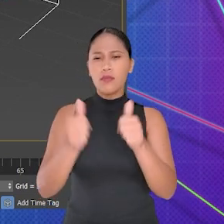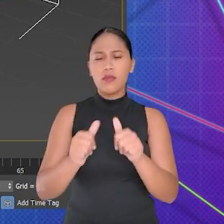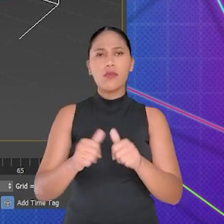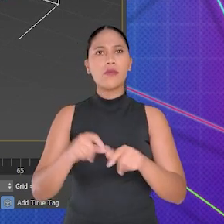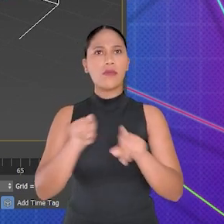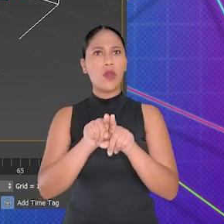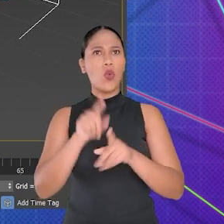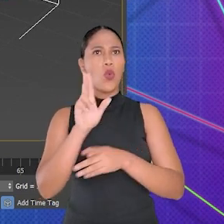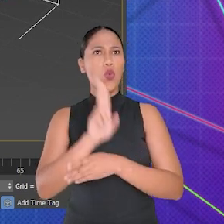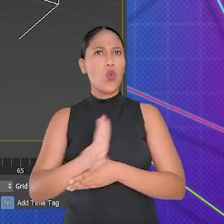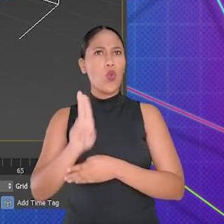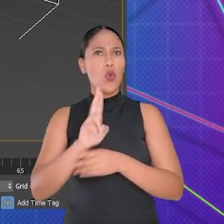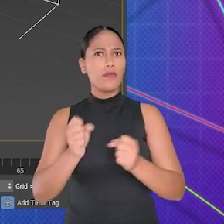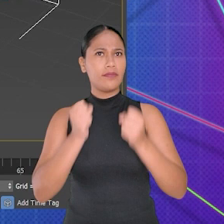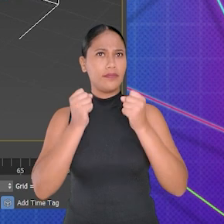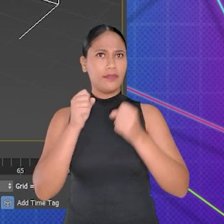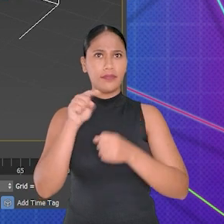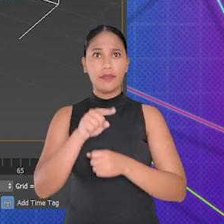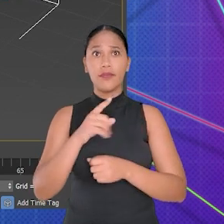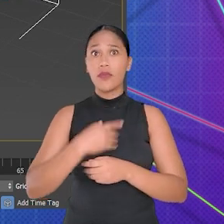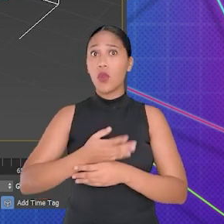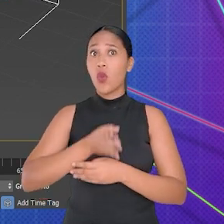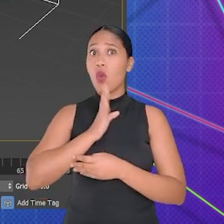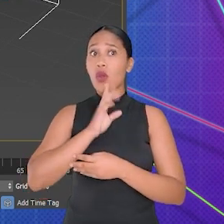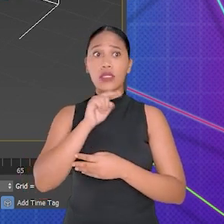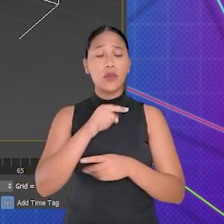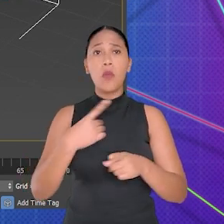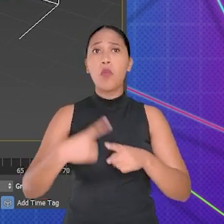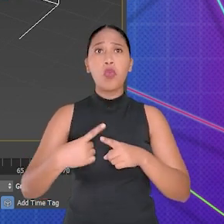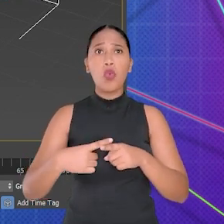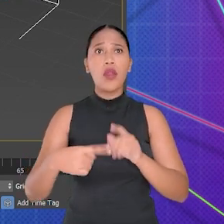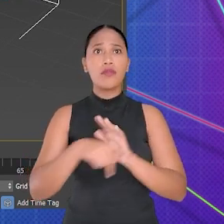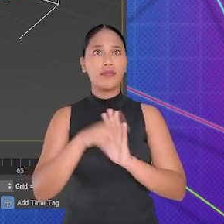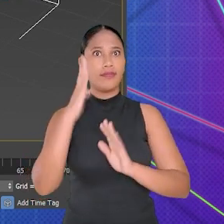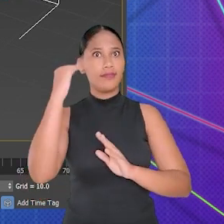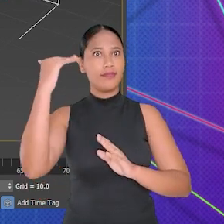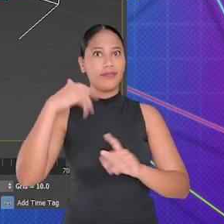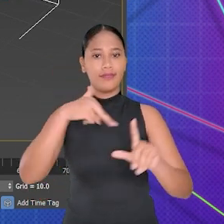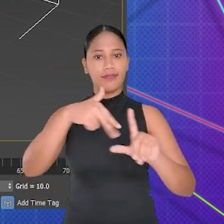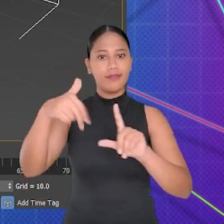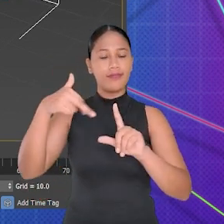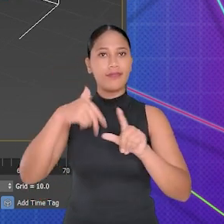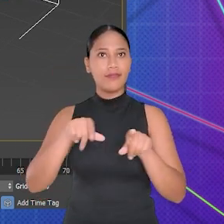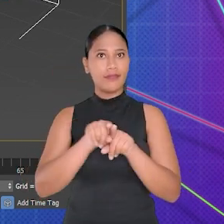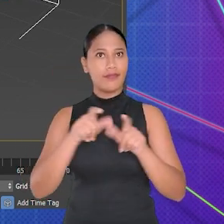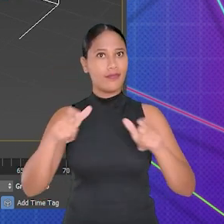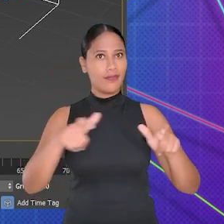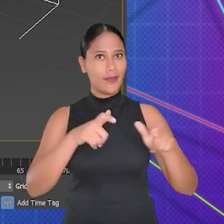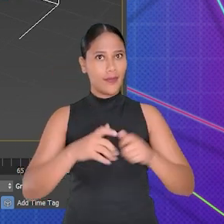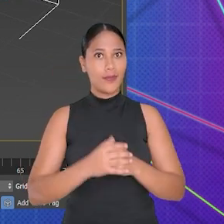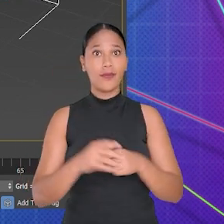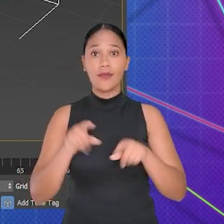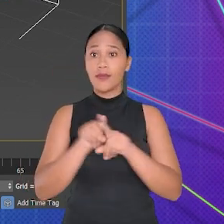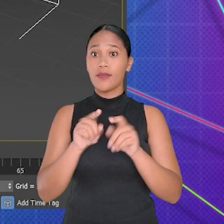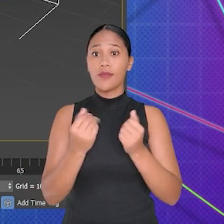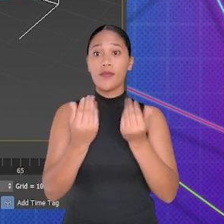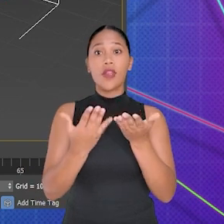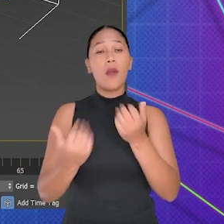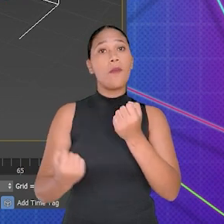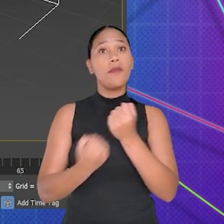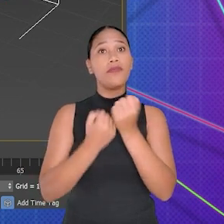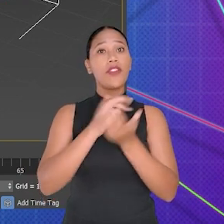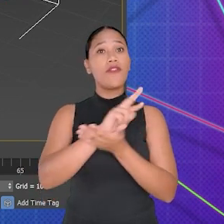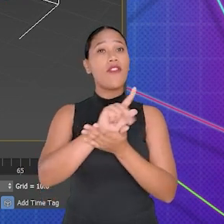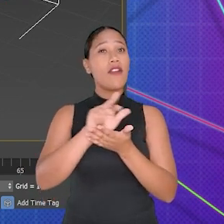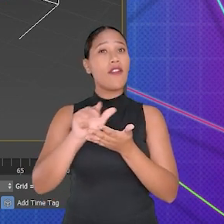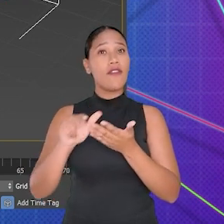3D amplamente utilizado na indústria de jogos. Ele é conhecido por suas ferramentas de modelagem e animação de personagens em ambientes, além de oferecer